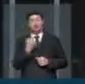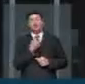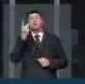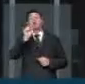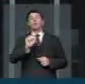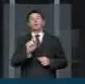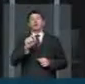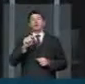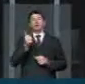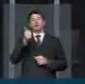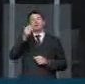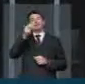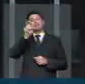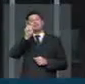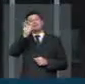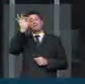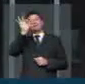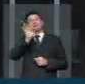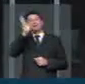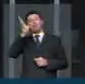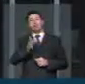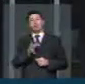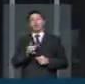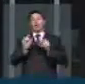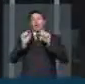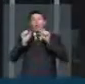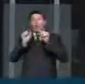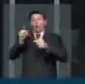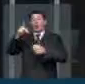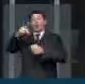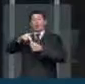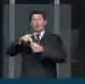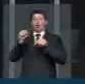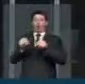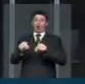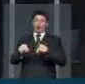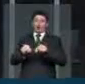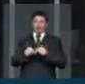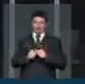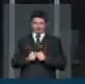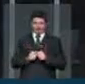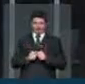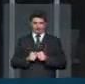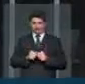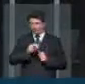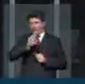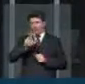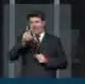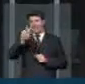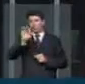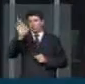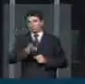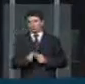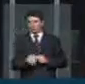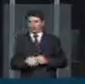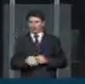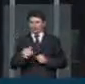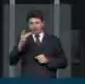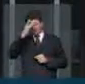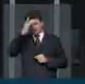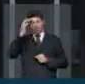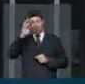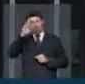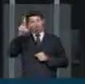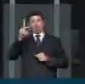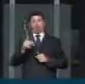em 15% do que vai sair de óleo de lá. Não são os 50%, porque as pessoas se